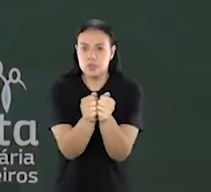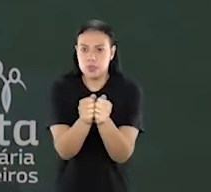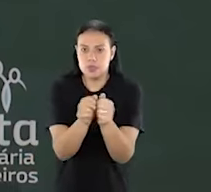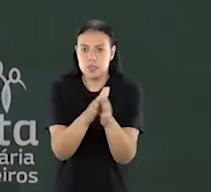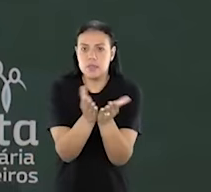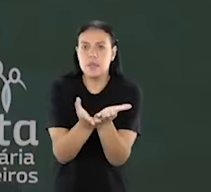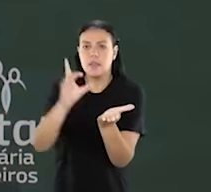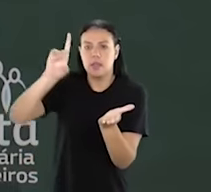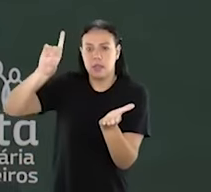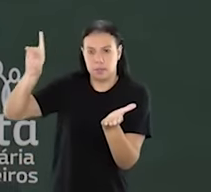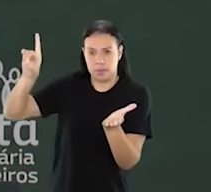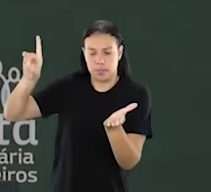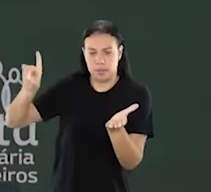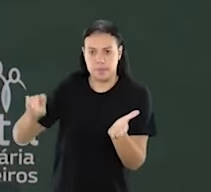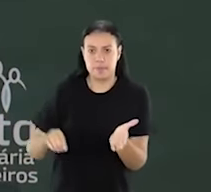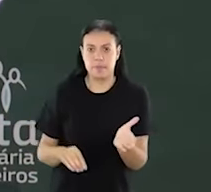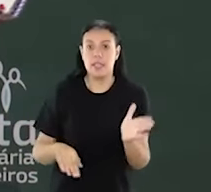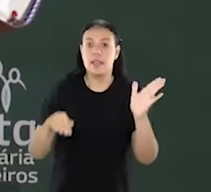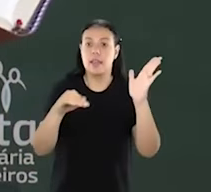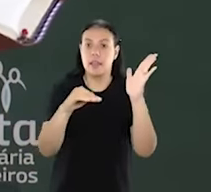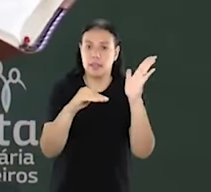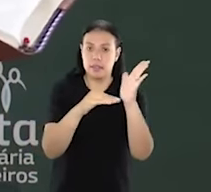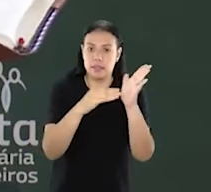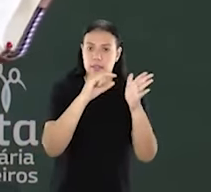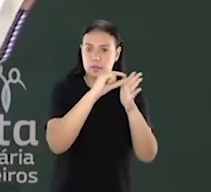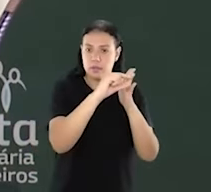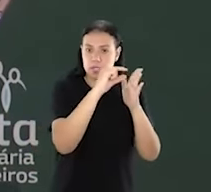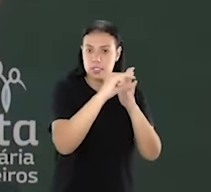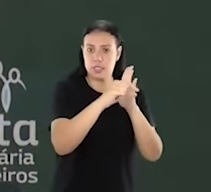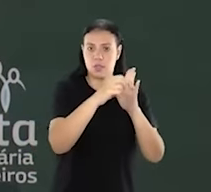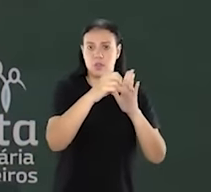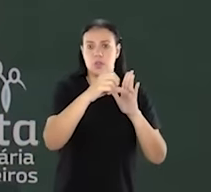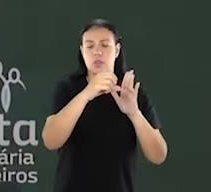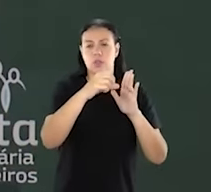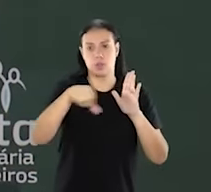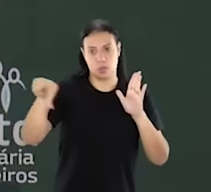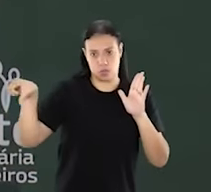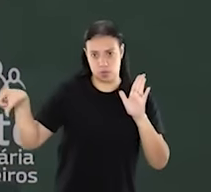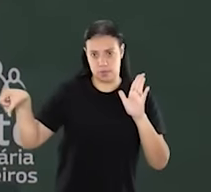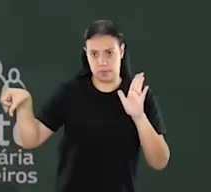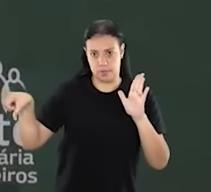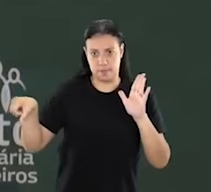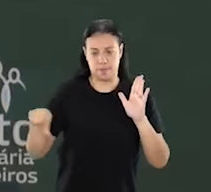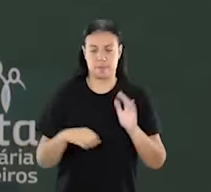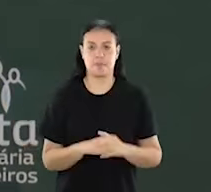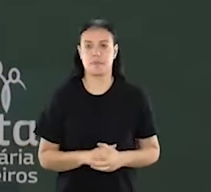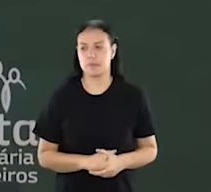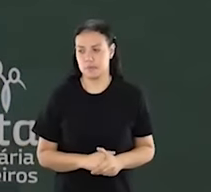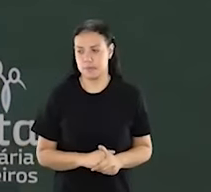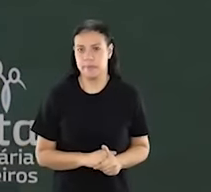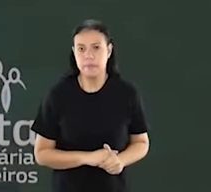E faremos a leitura até o versículo 9. Marcos 14, de 1 a 9.